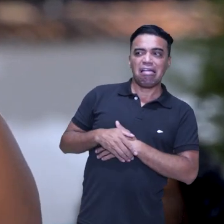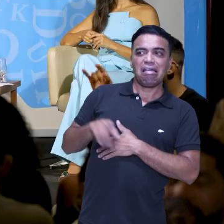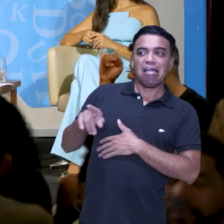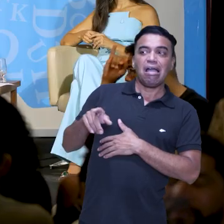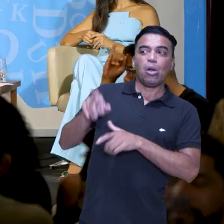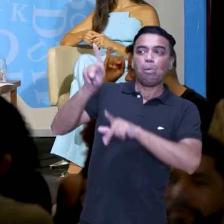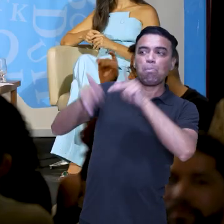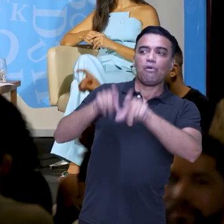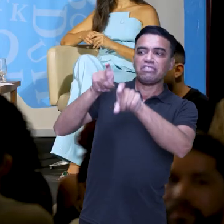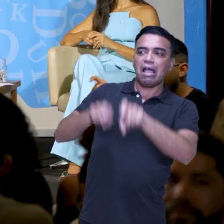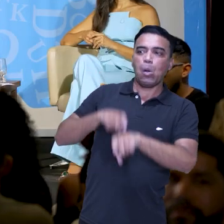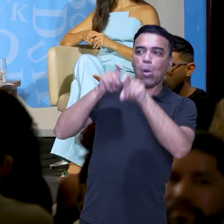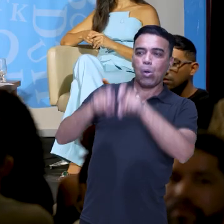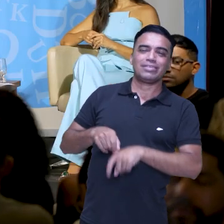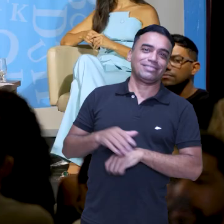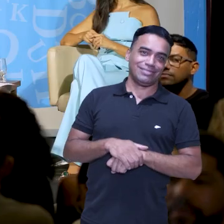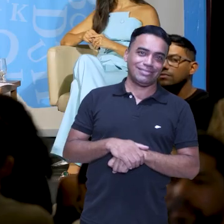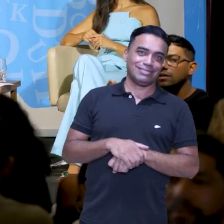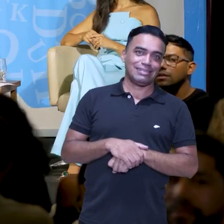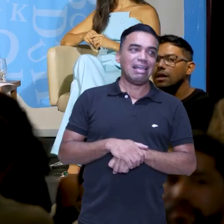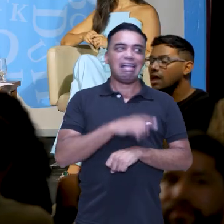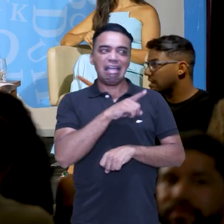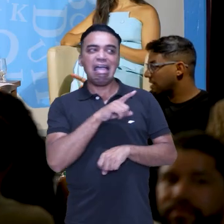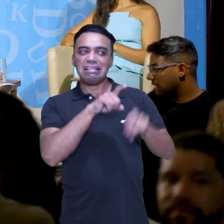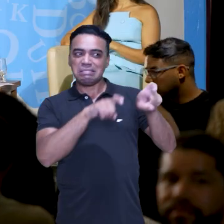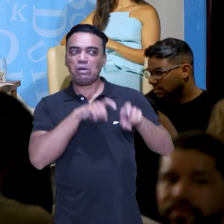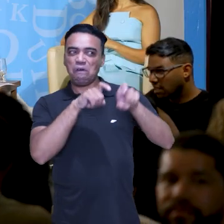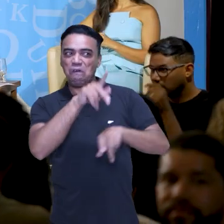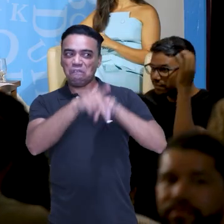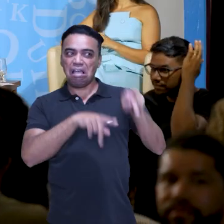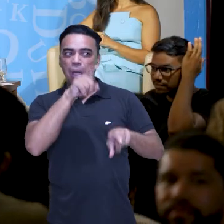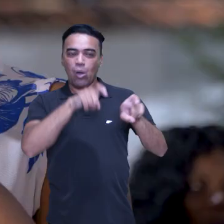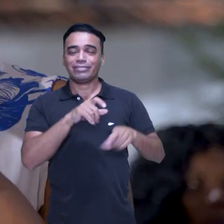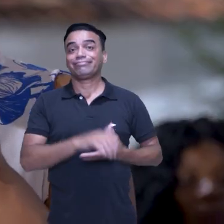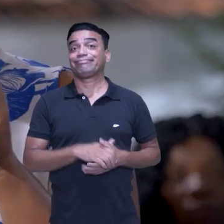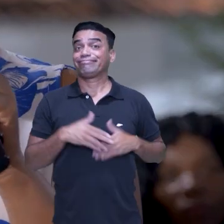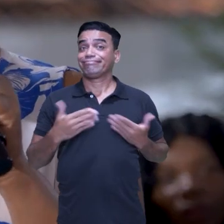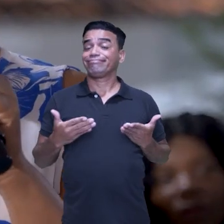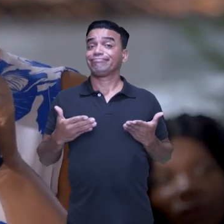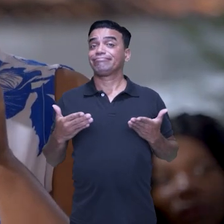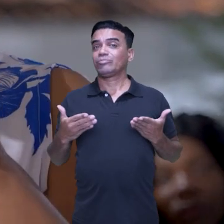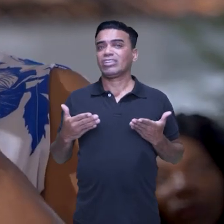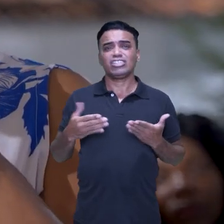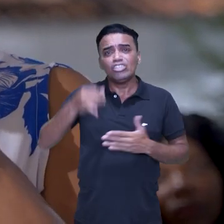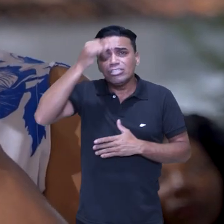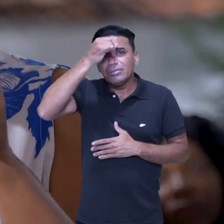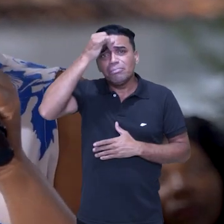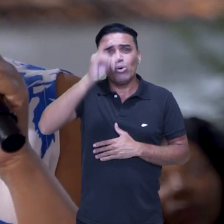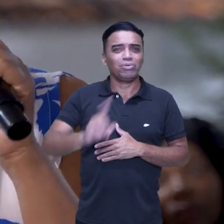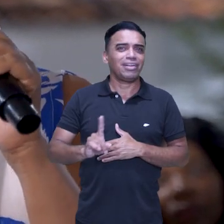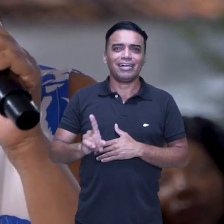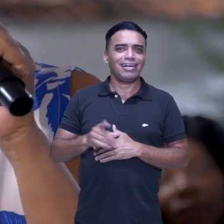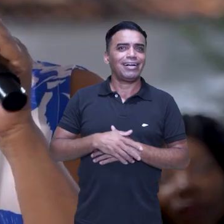da roça, né? Quando vê assim, não, aquele é da roça. E a gente não é bobo, não, gente. A